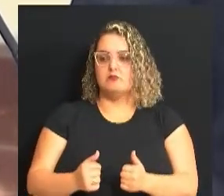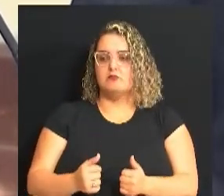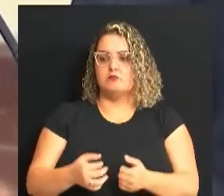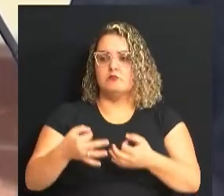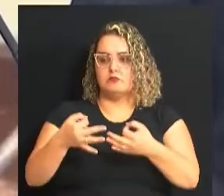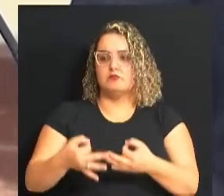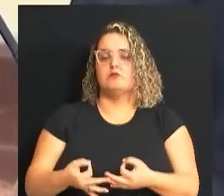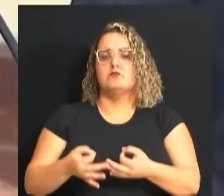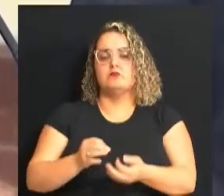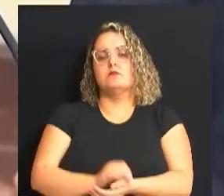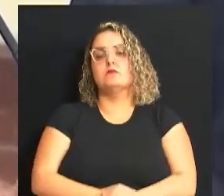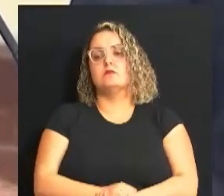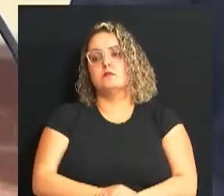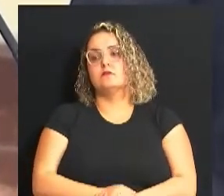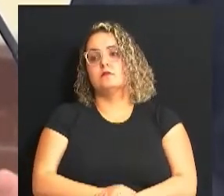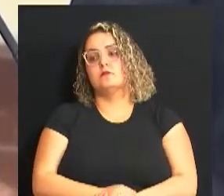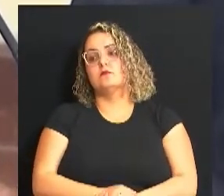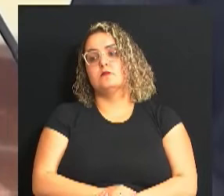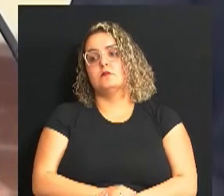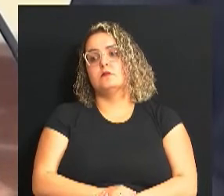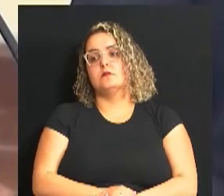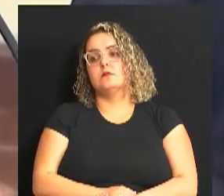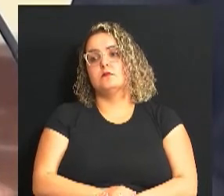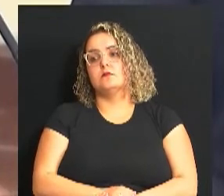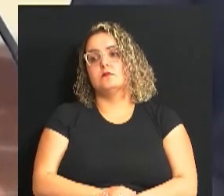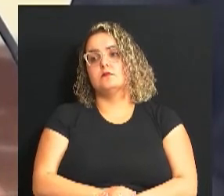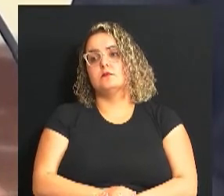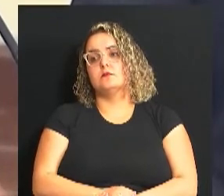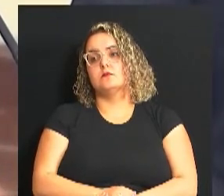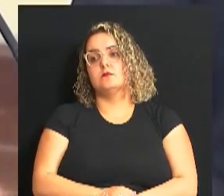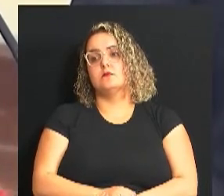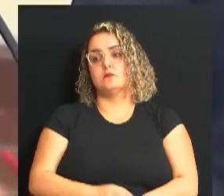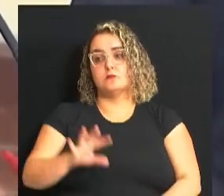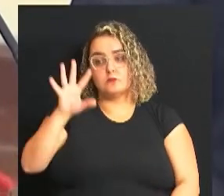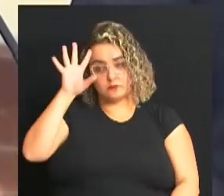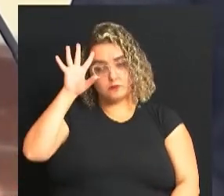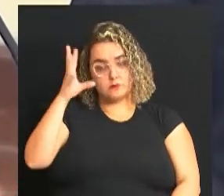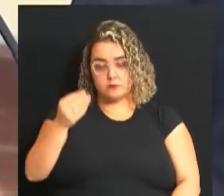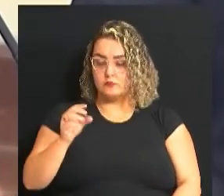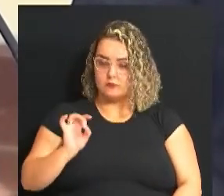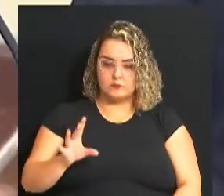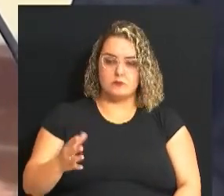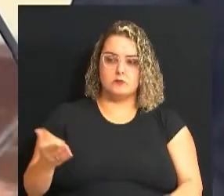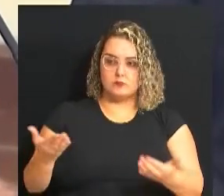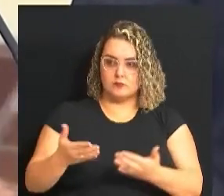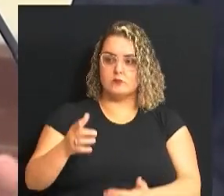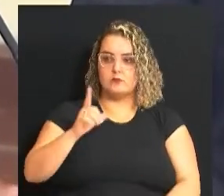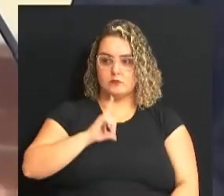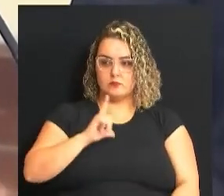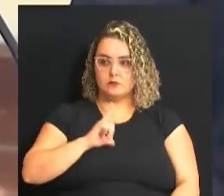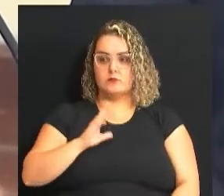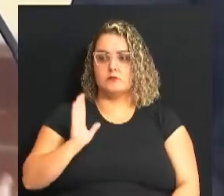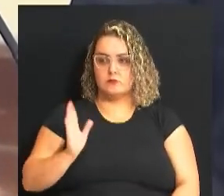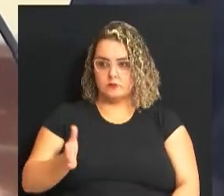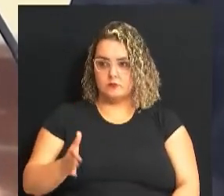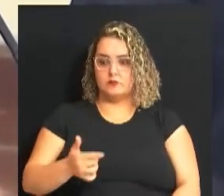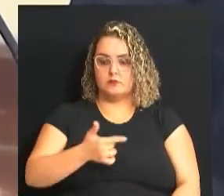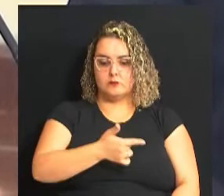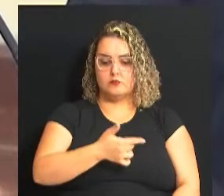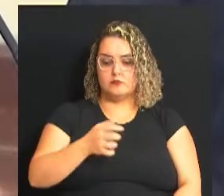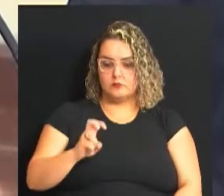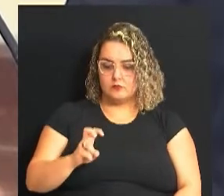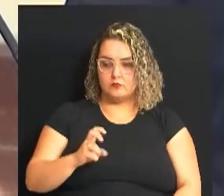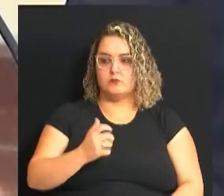né? E a título de conhecimento só, hoje a gente já tem, né, 25 cargos